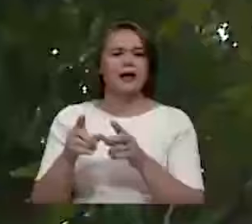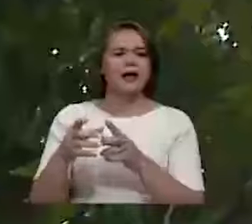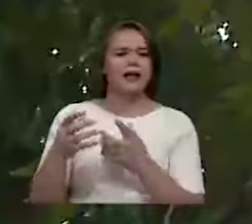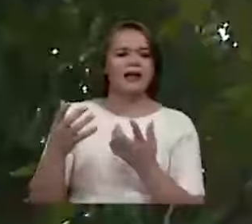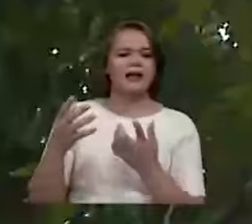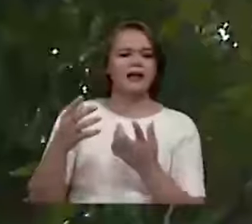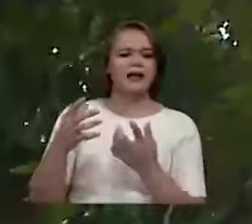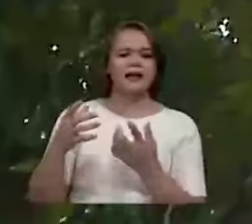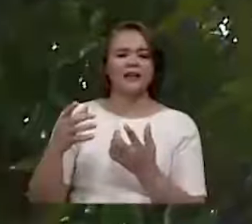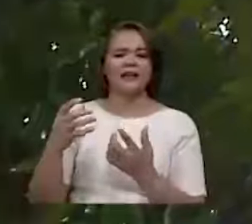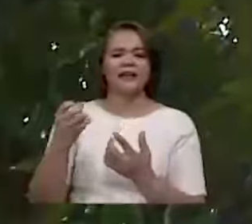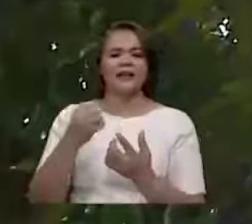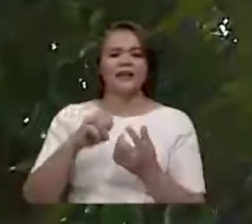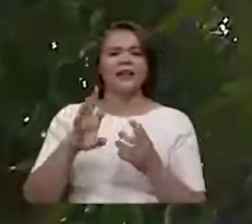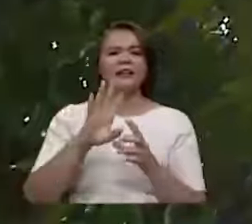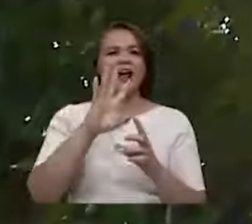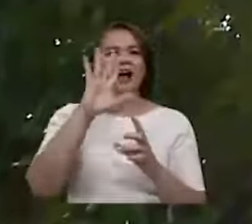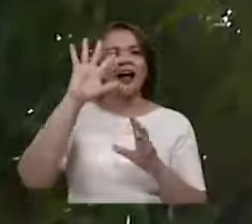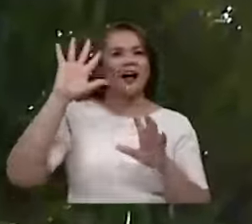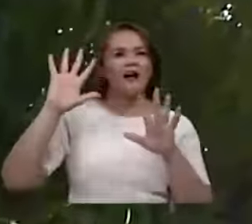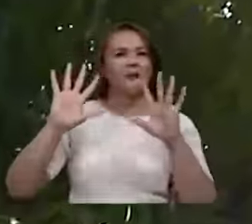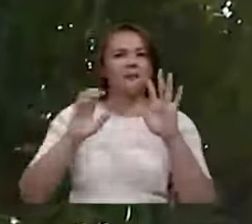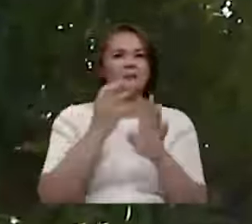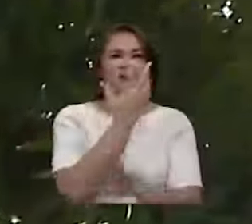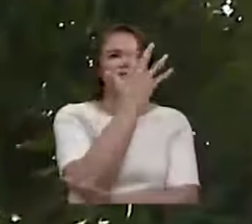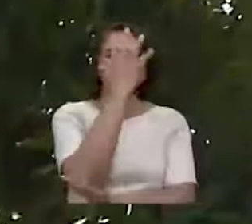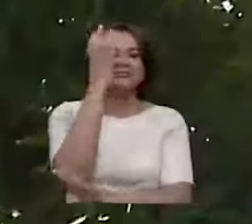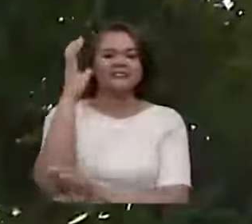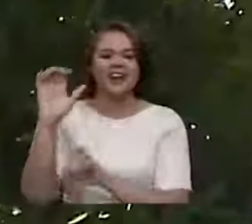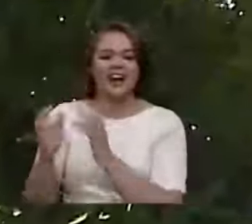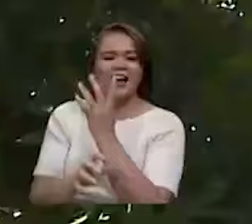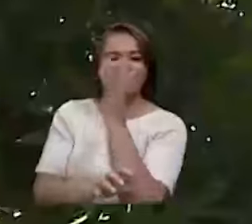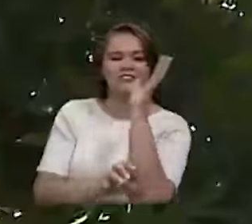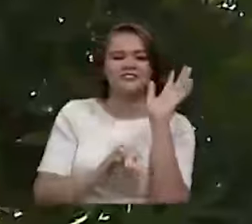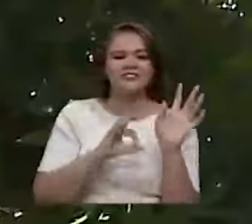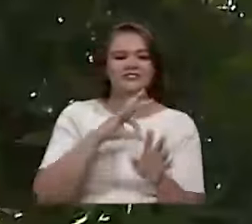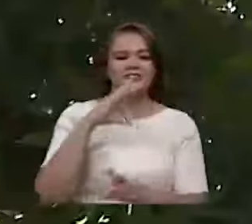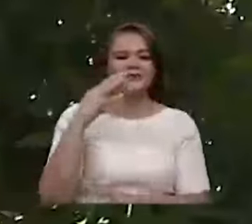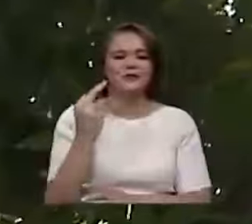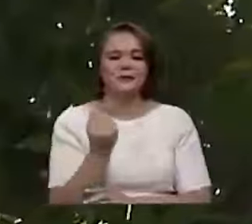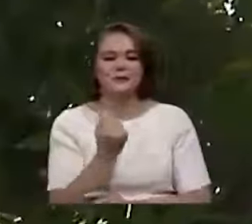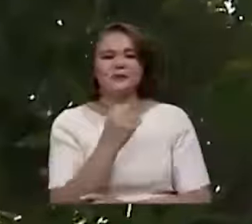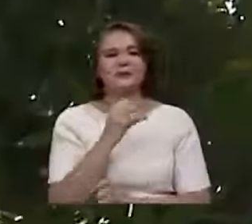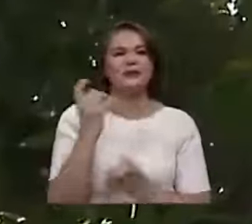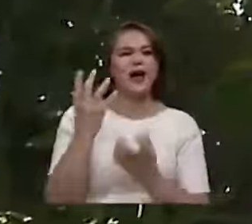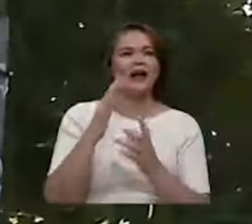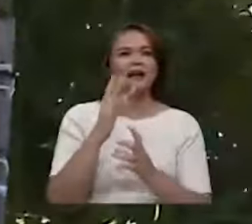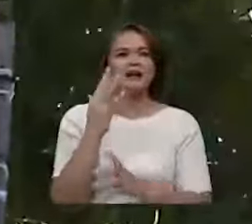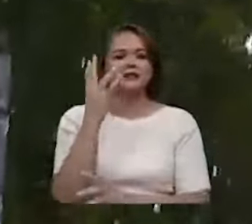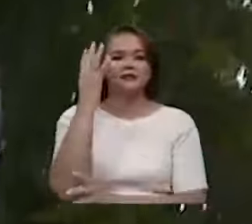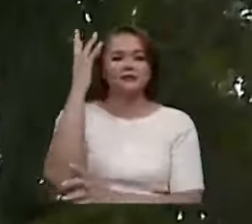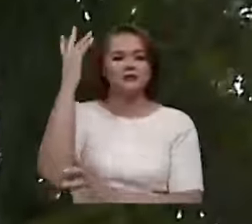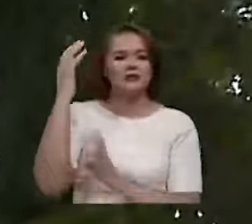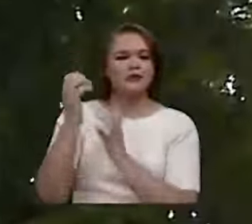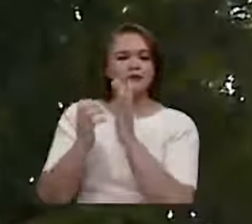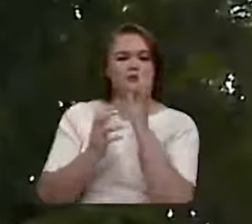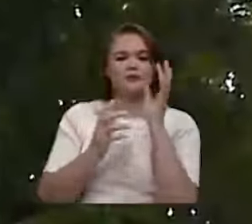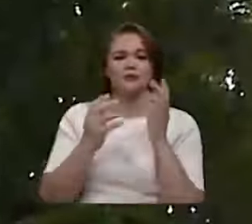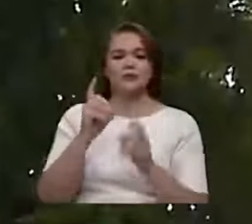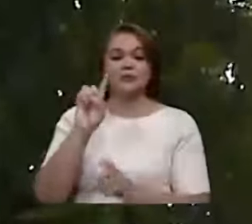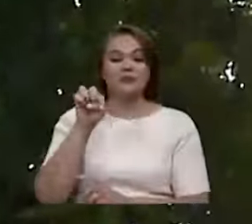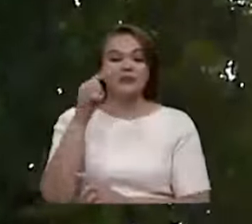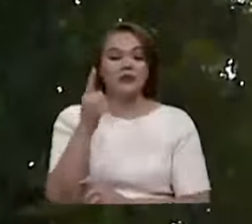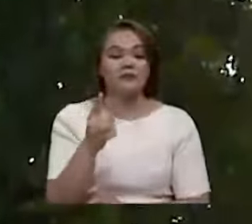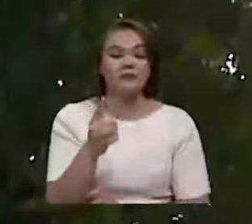voar, subir, subir, e por onde for, subir, subir. Eu tô aqui do alto para revelar daqui a pouquinho